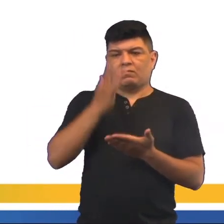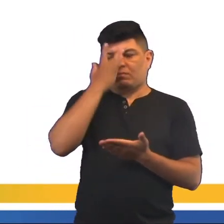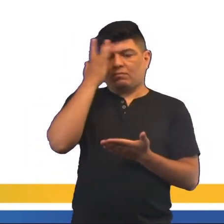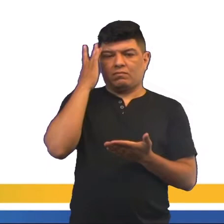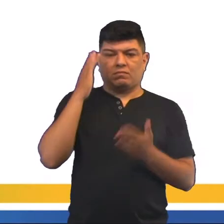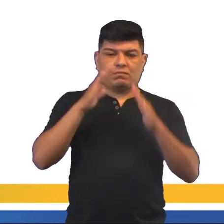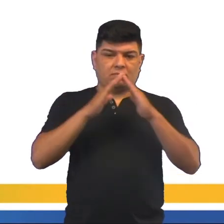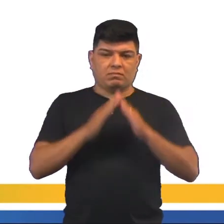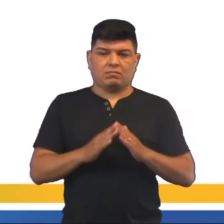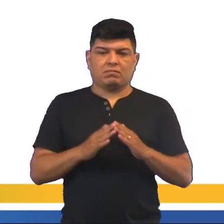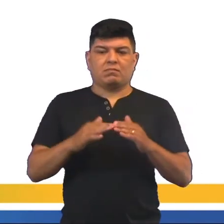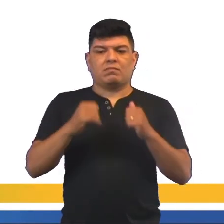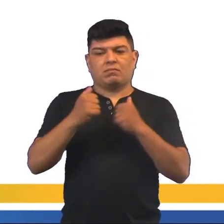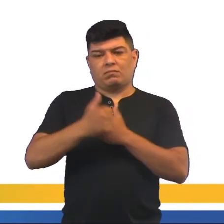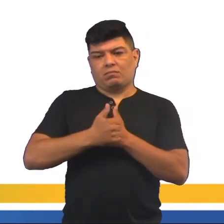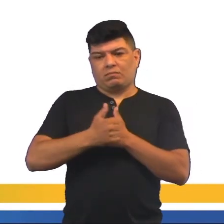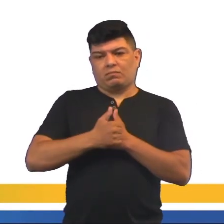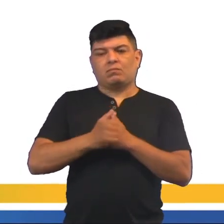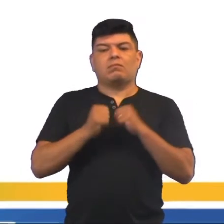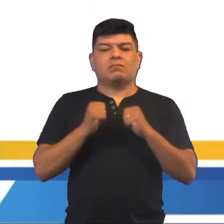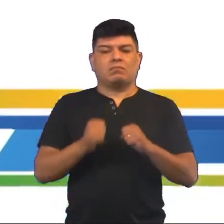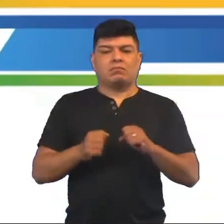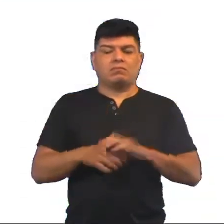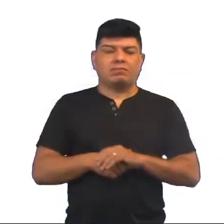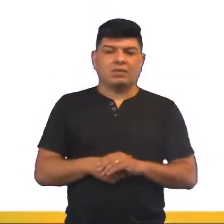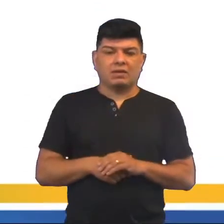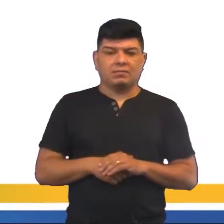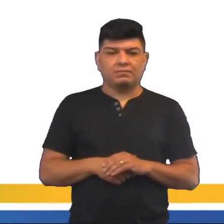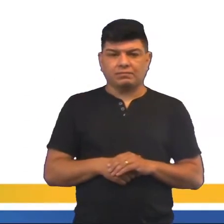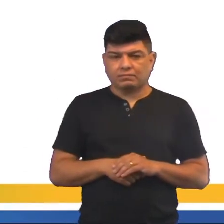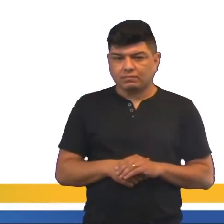até morar no entorno dessas regiões.